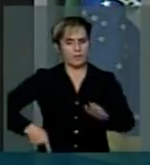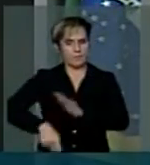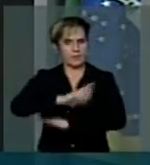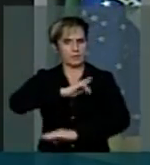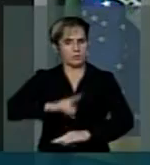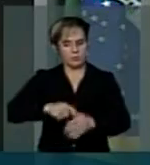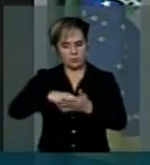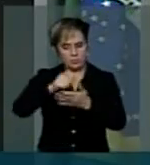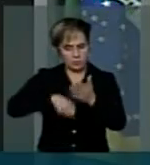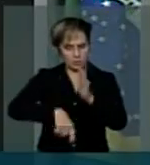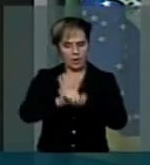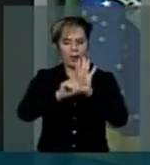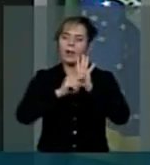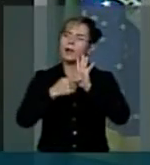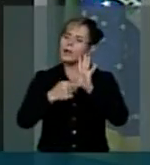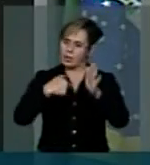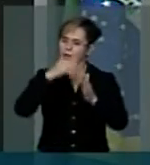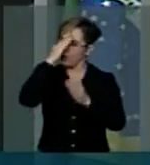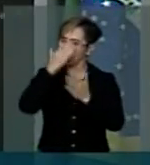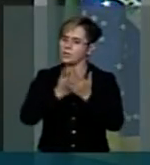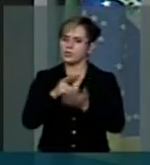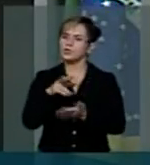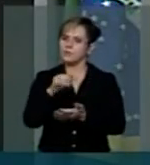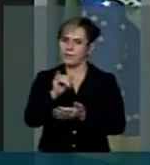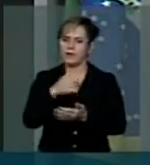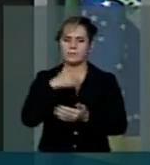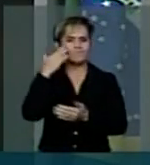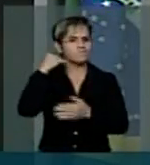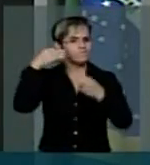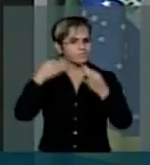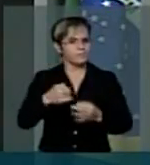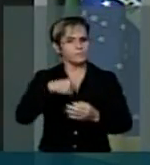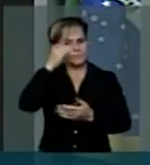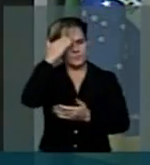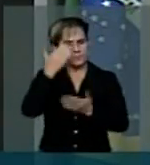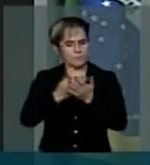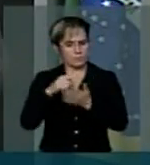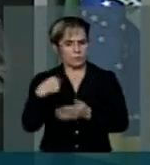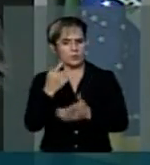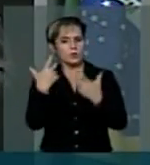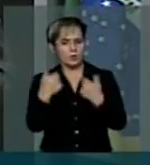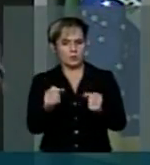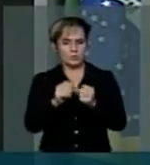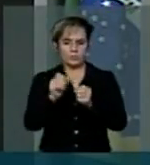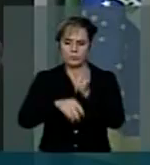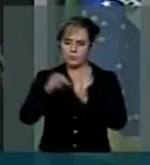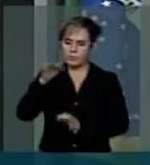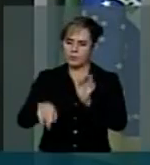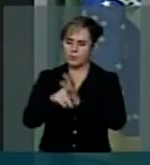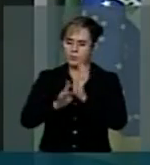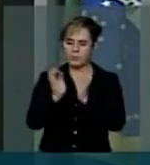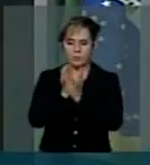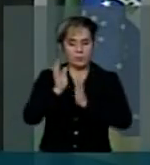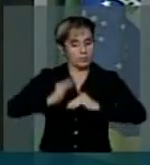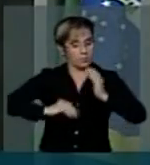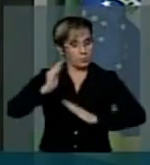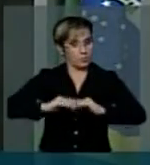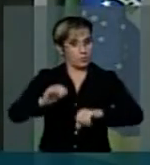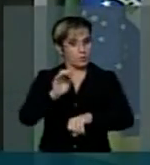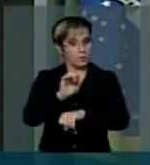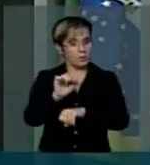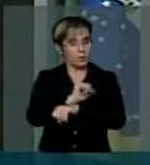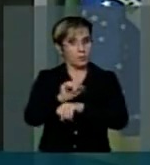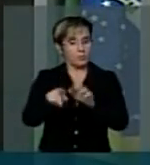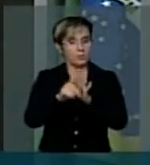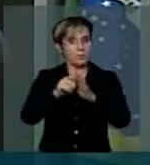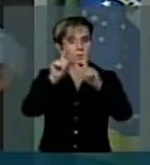República sancionar, que eu acredito que isso vai acontecer, tenho certeza absoluta que nós vamos fazer justiça a uma categoria de